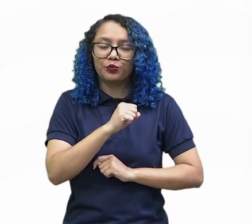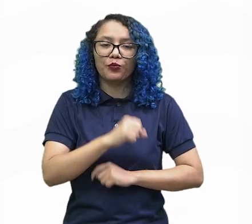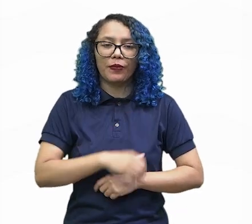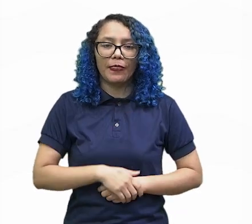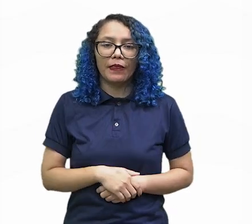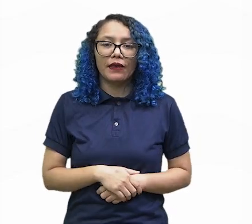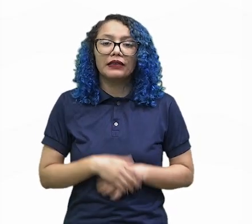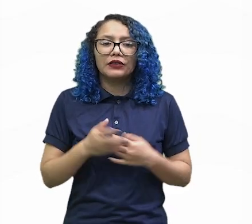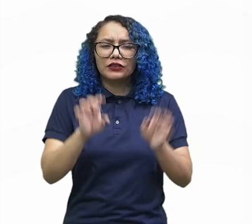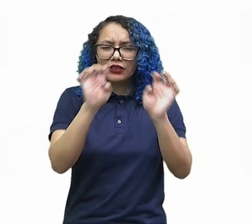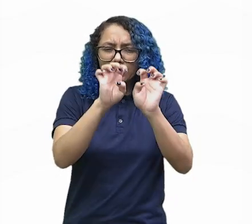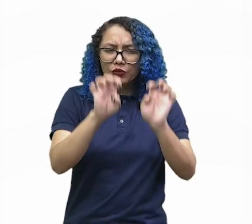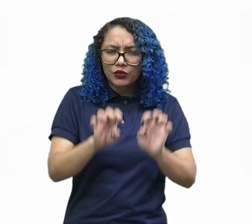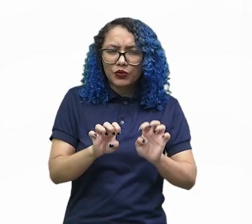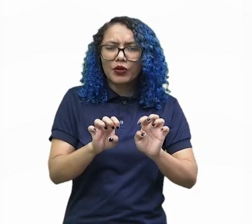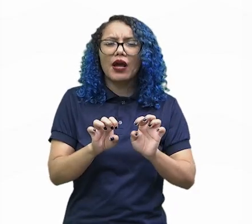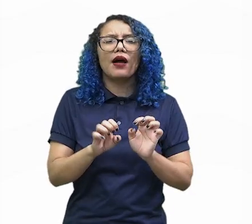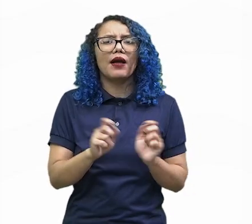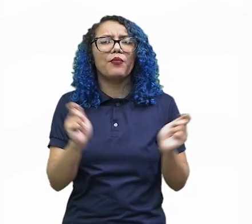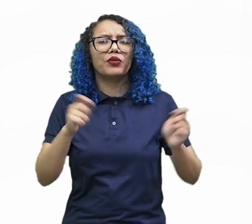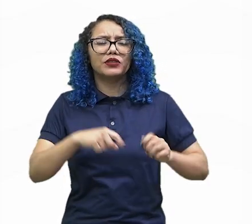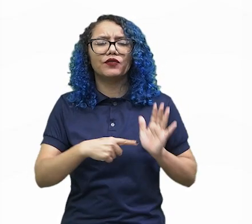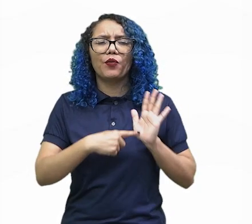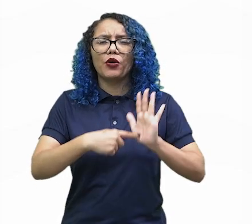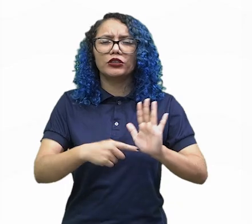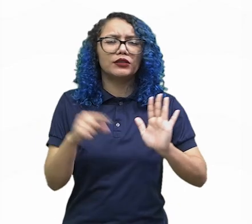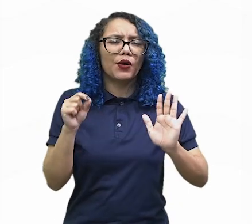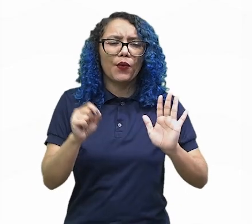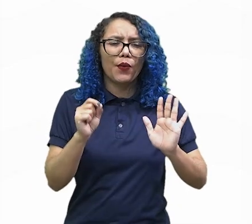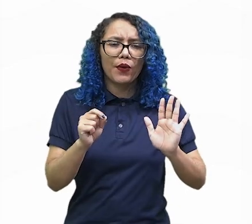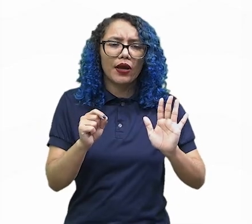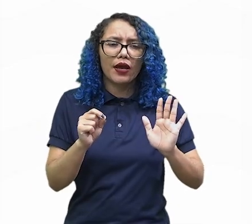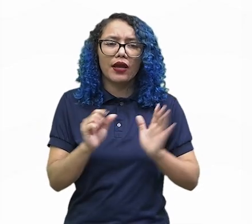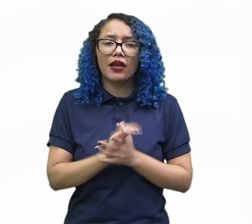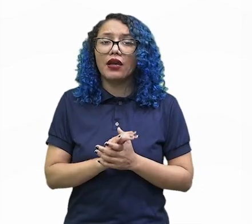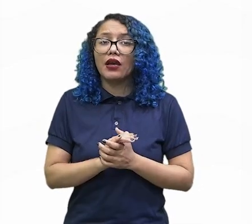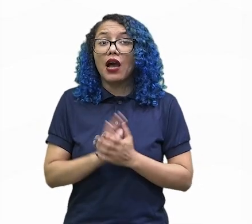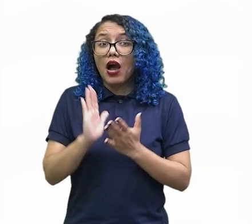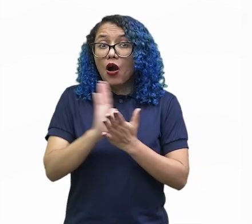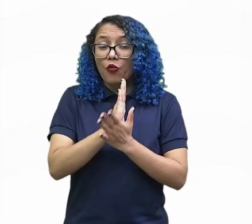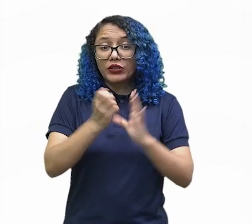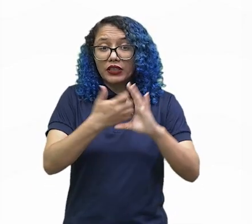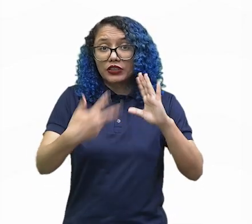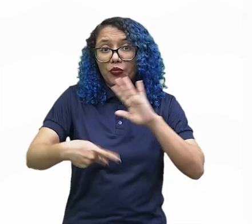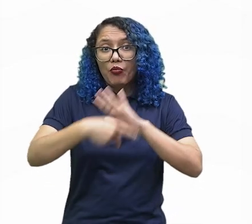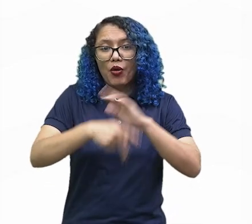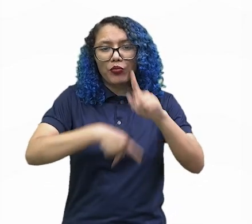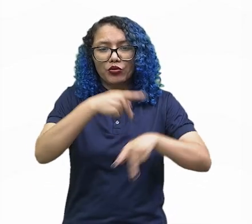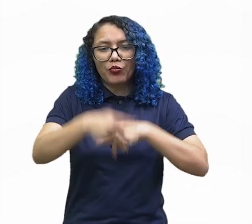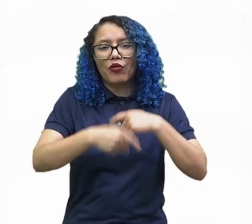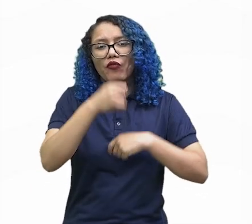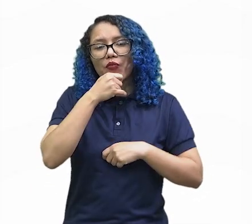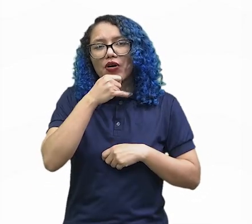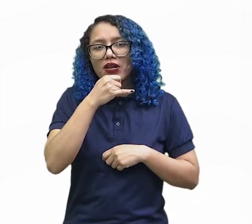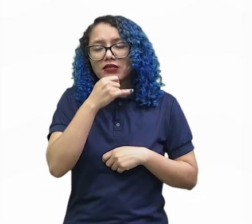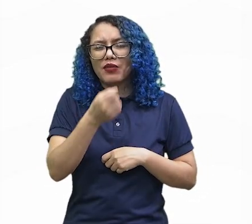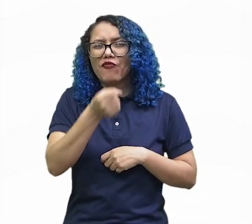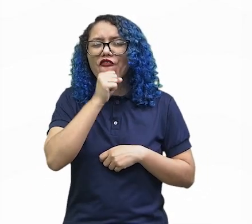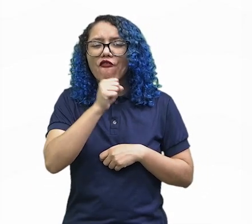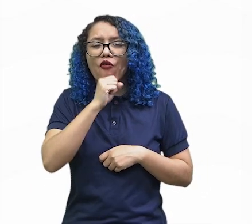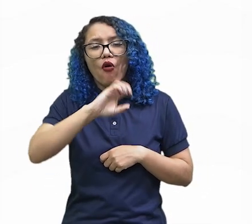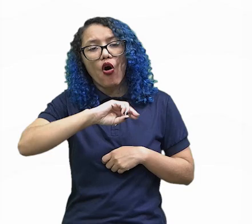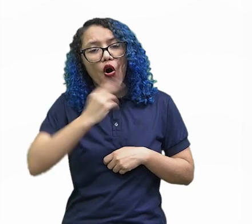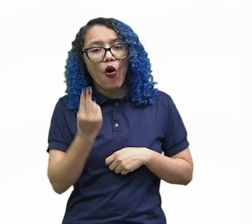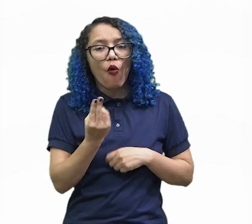idosos. Essa estrutura pode revelar, né, tendências demográficas, como o envelhecimento ou